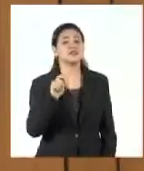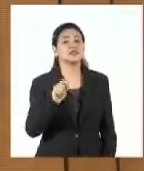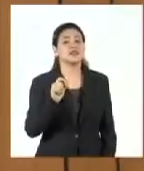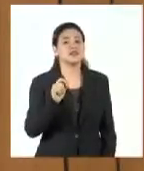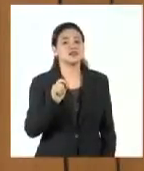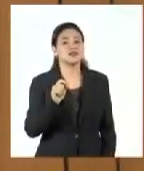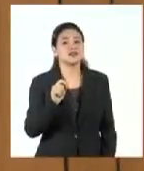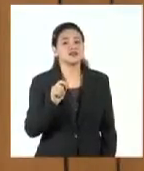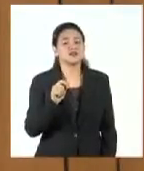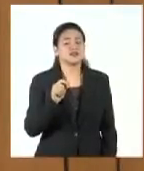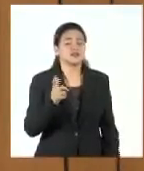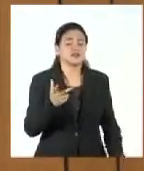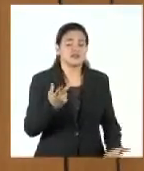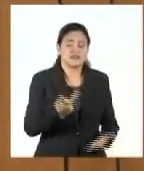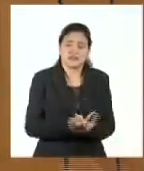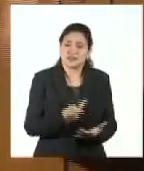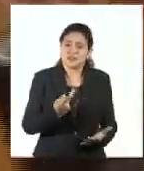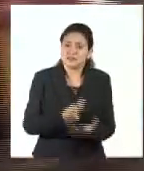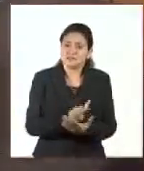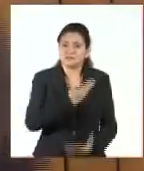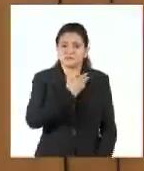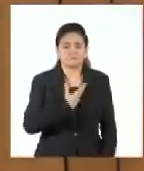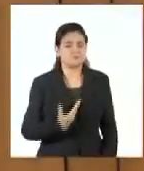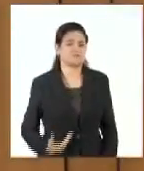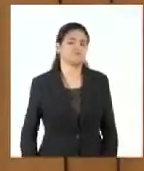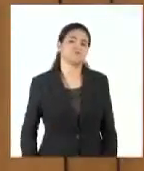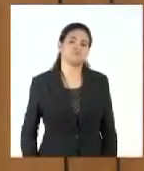governo, um desalinho